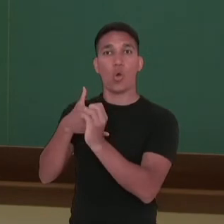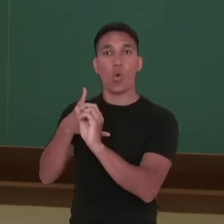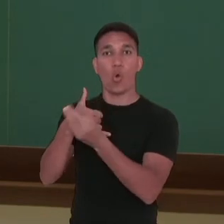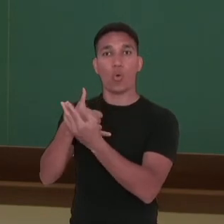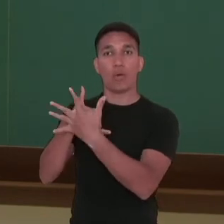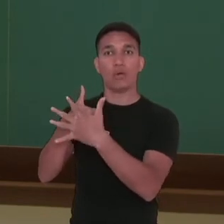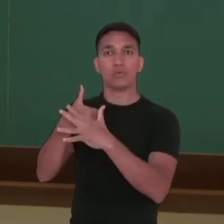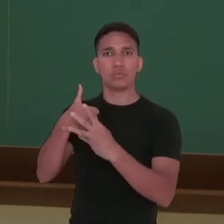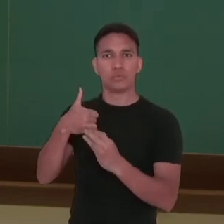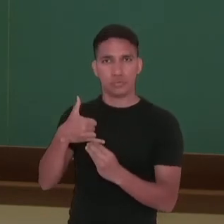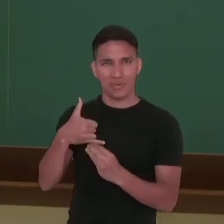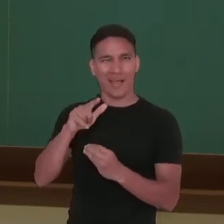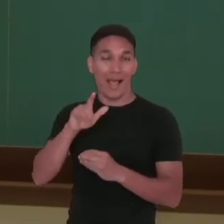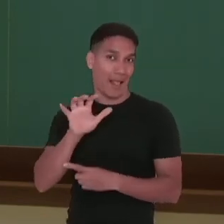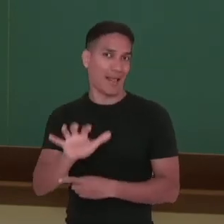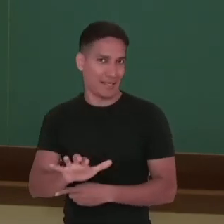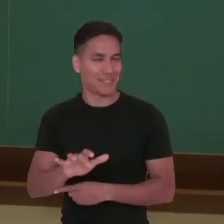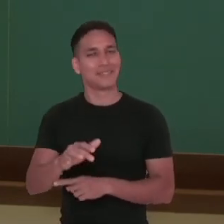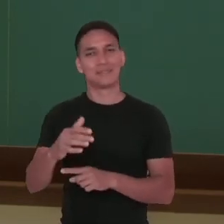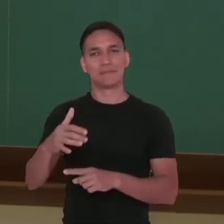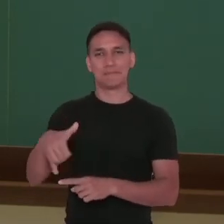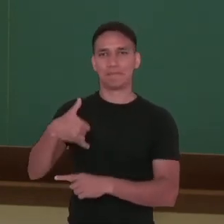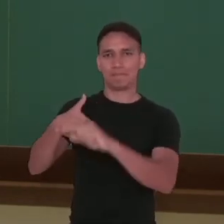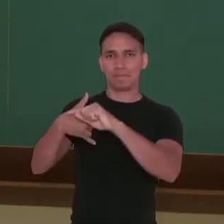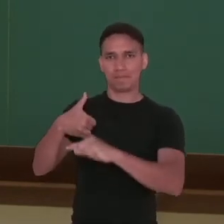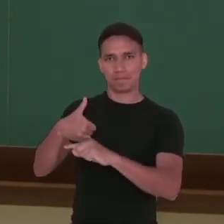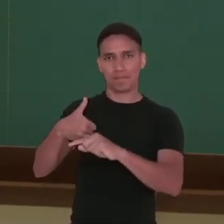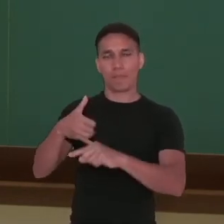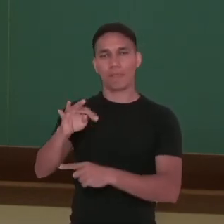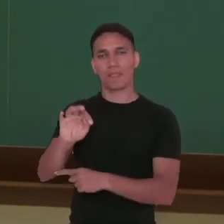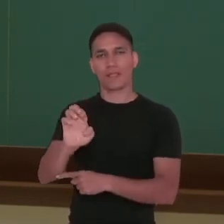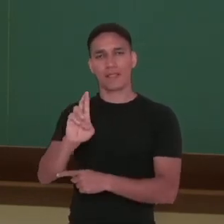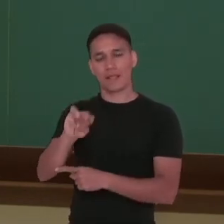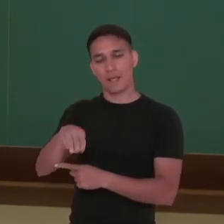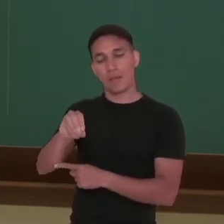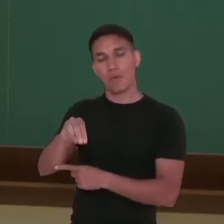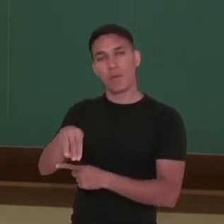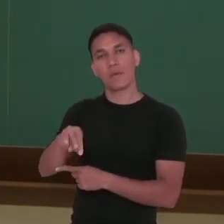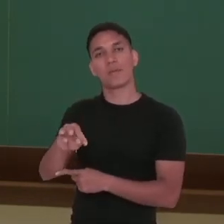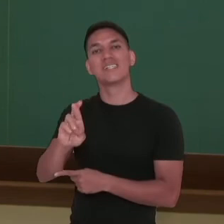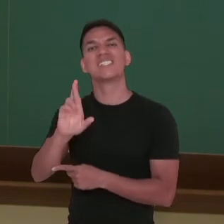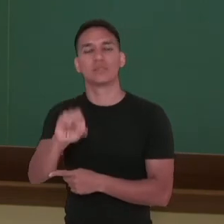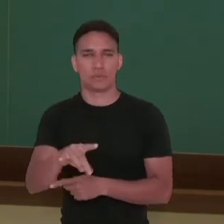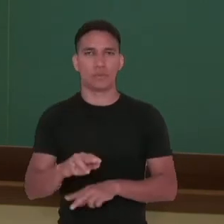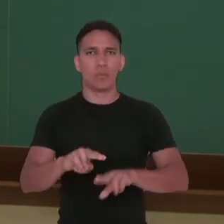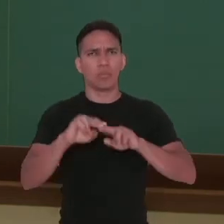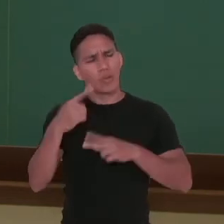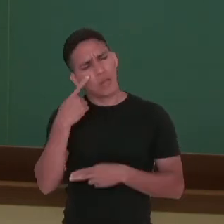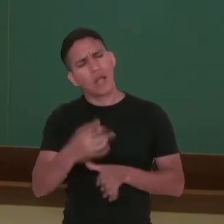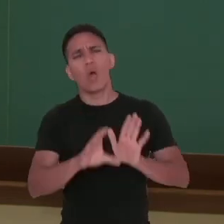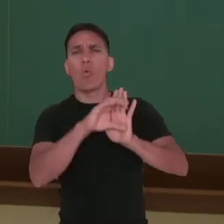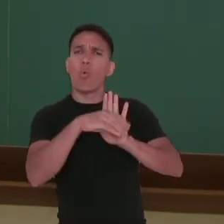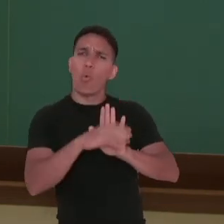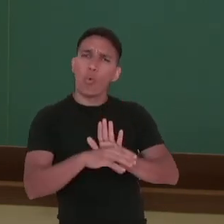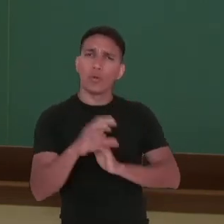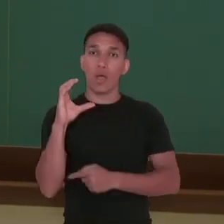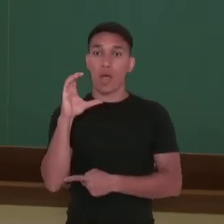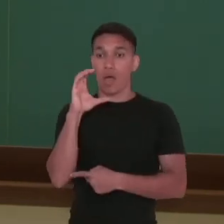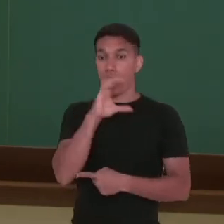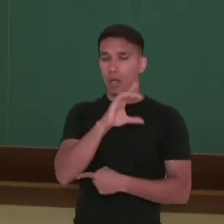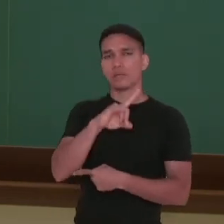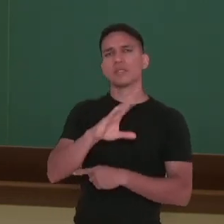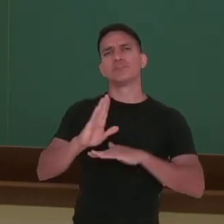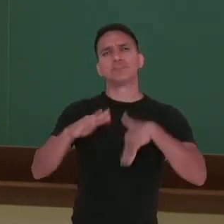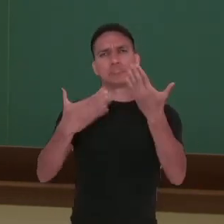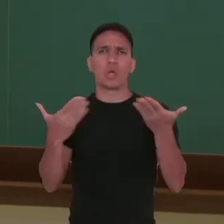medir temperatura. Pessoal, então, como eu falei para vocês, os conceitos de calor, eles evoluíram bastante, né? Hoje a